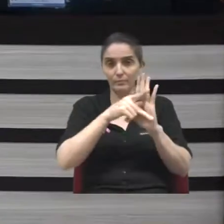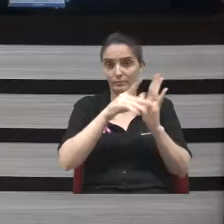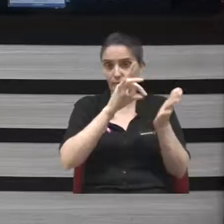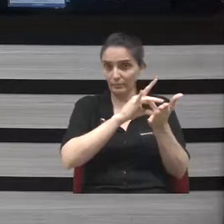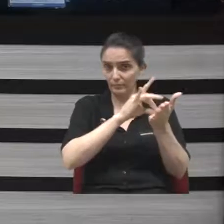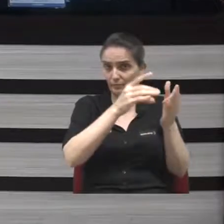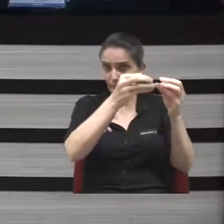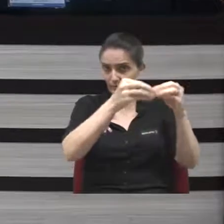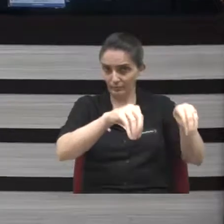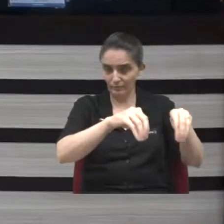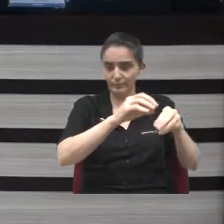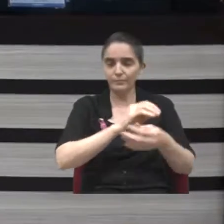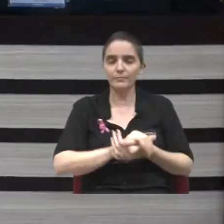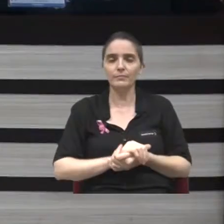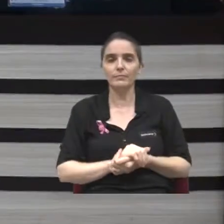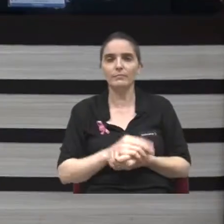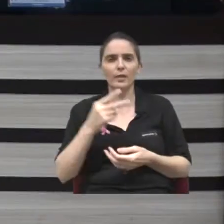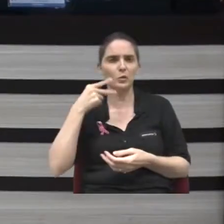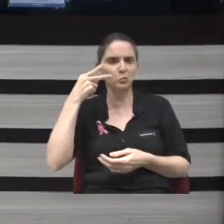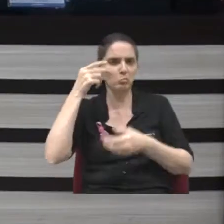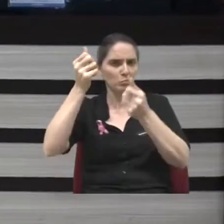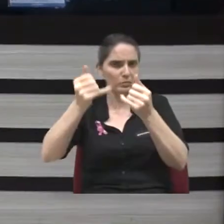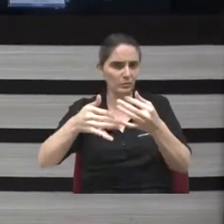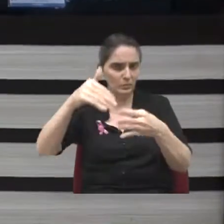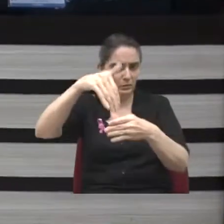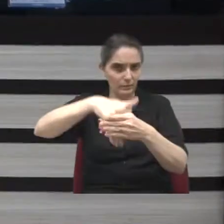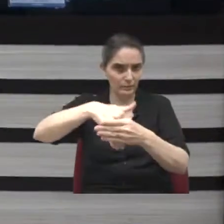original. Algum vereador deseja justificar o voto?